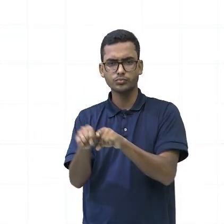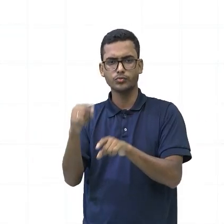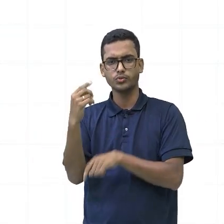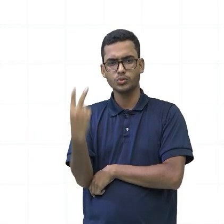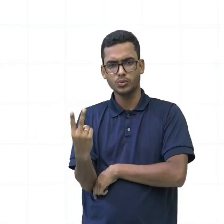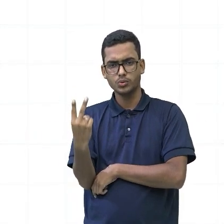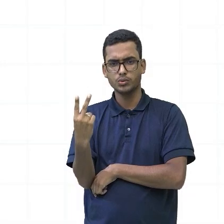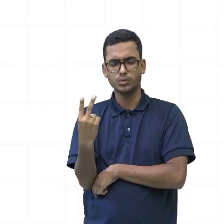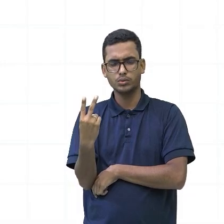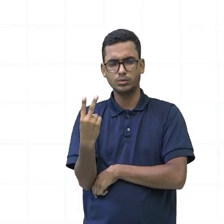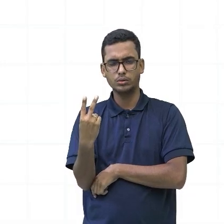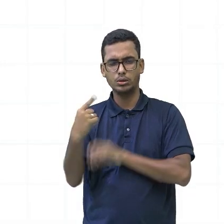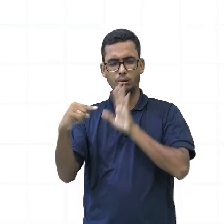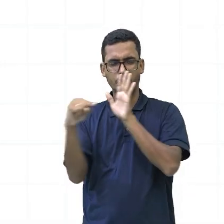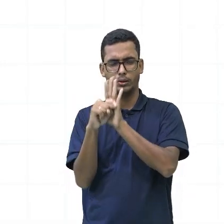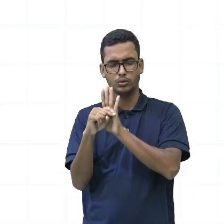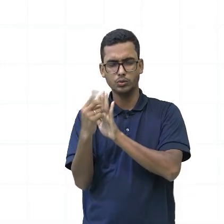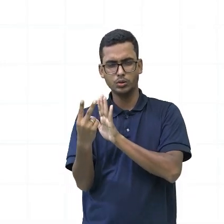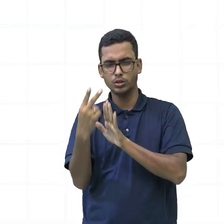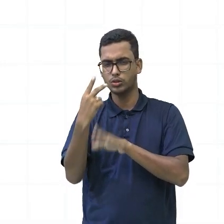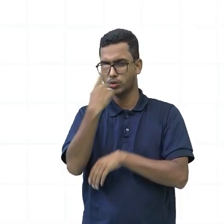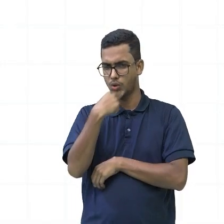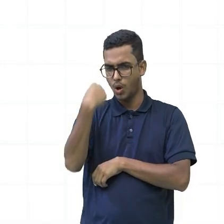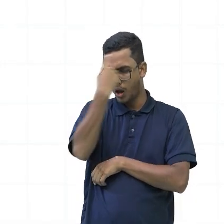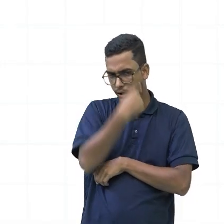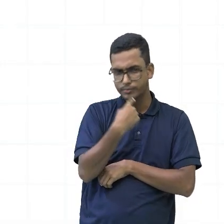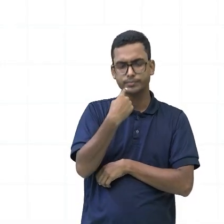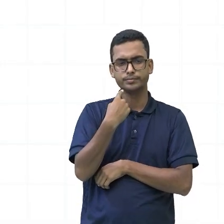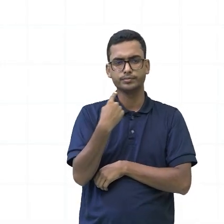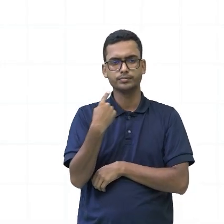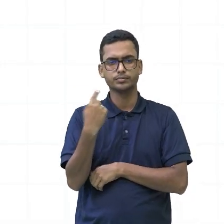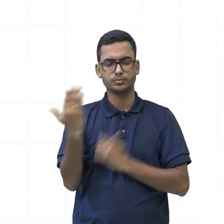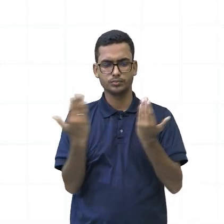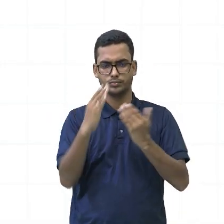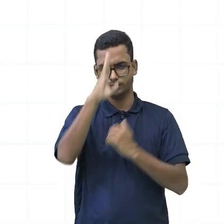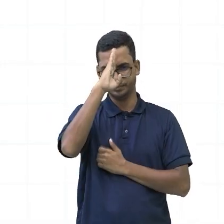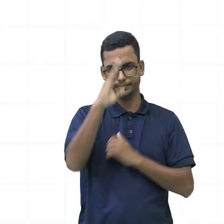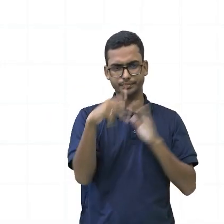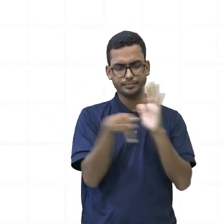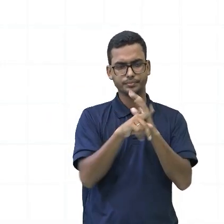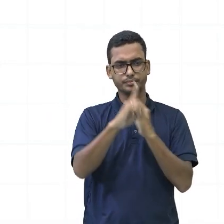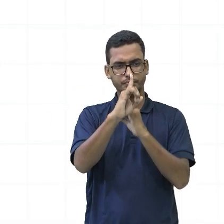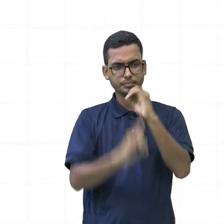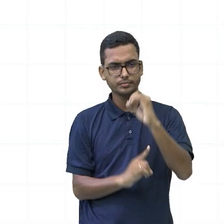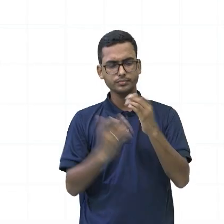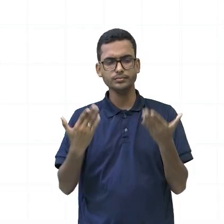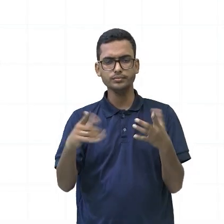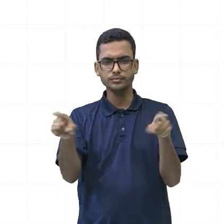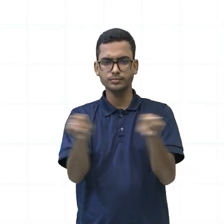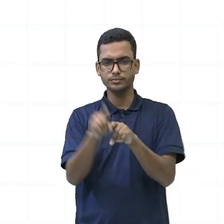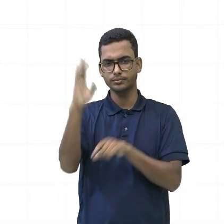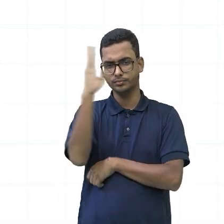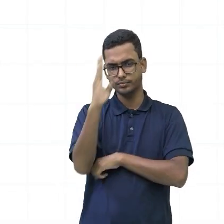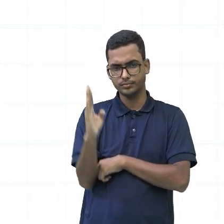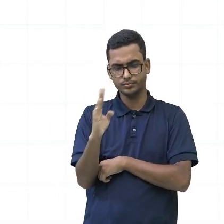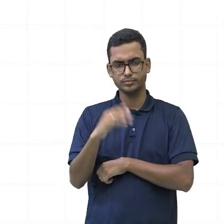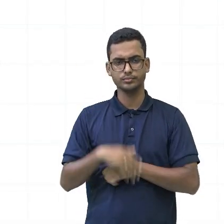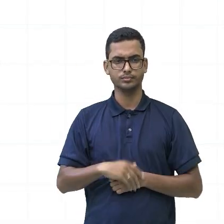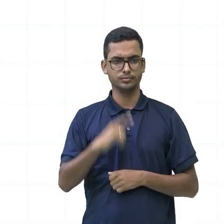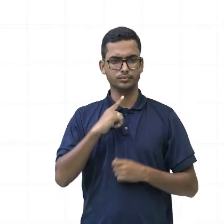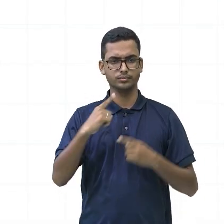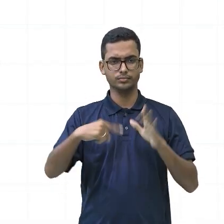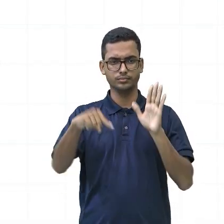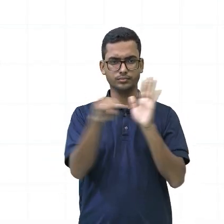relação ao meridiano principal. Como são medidos aí a partir de Greenwich, os fusos do Brasil são